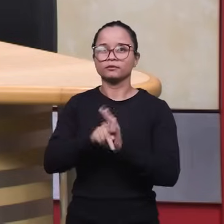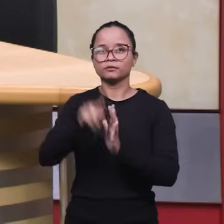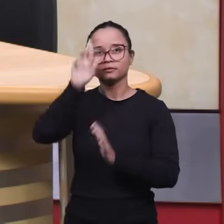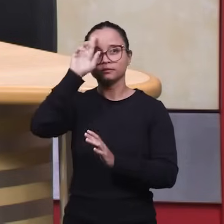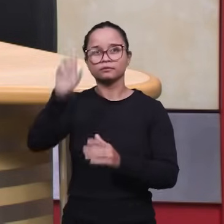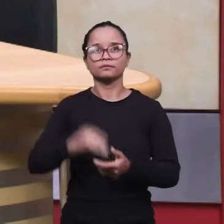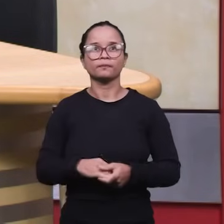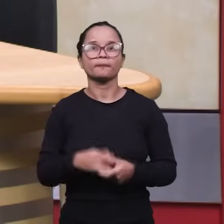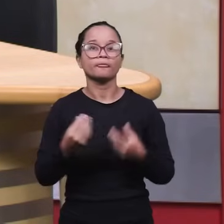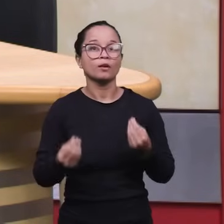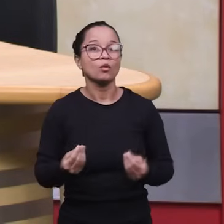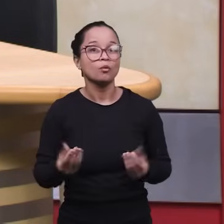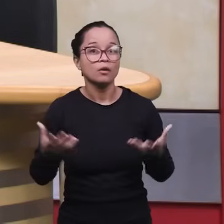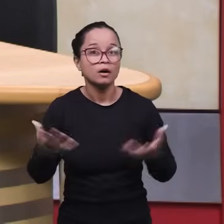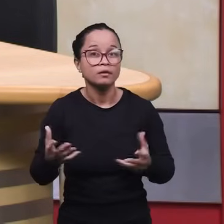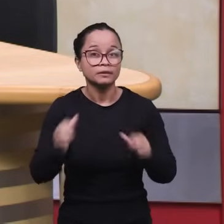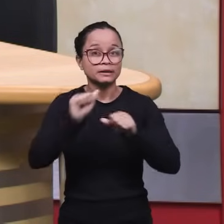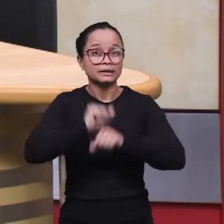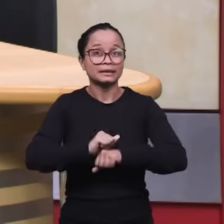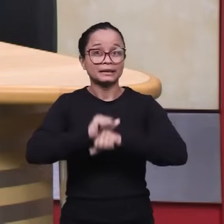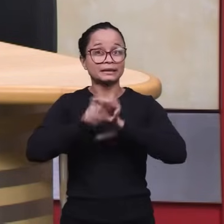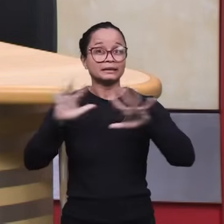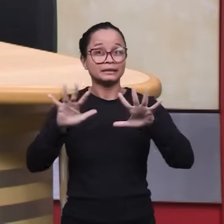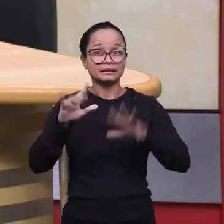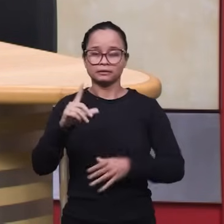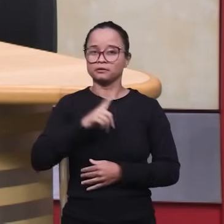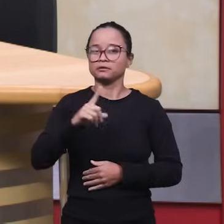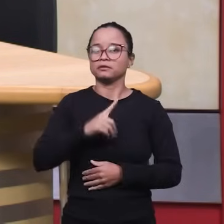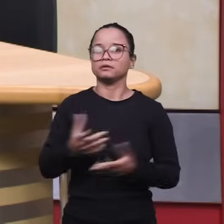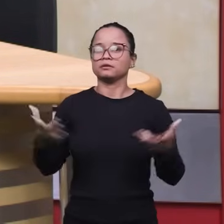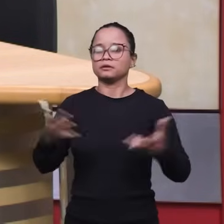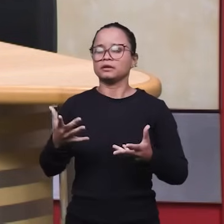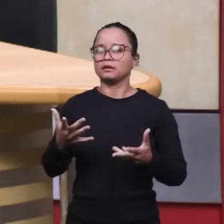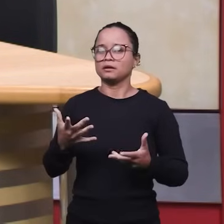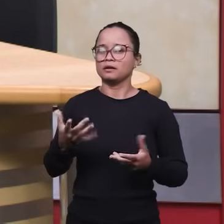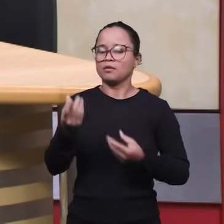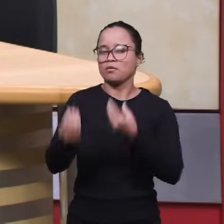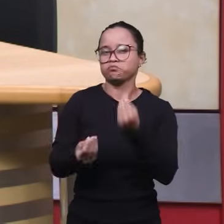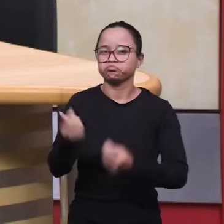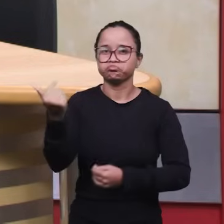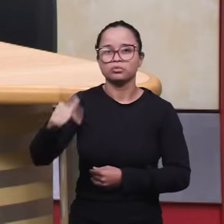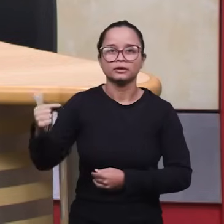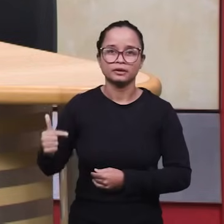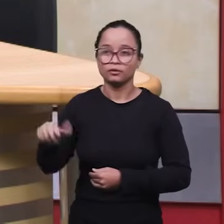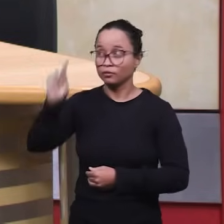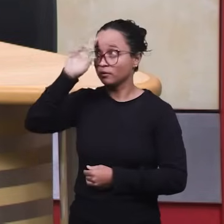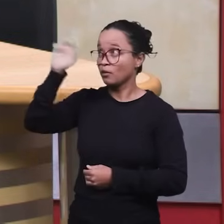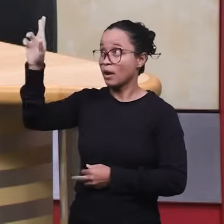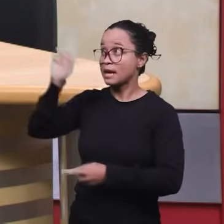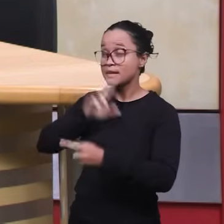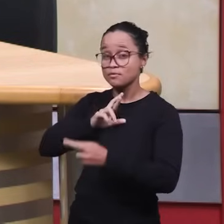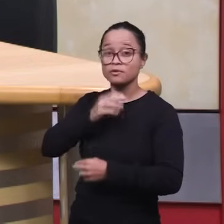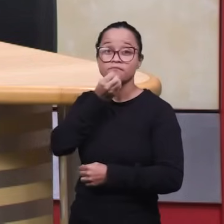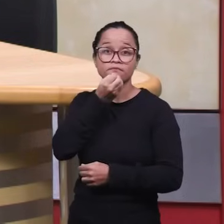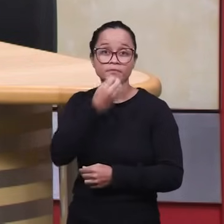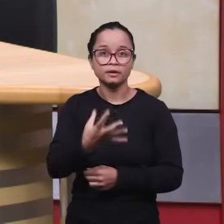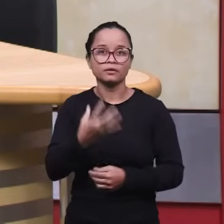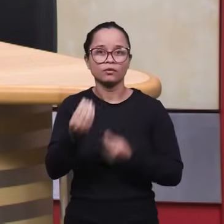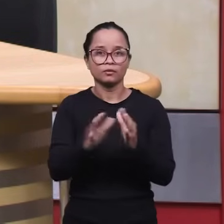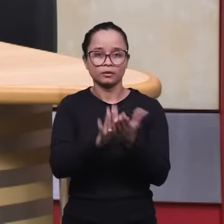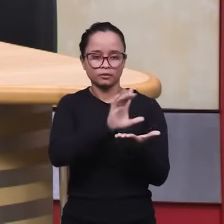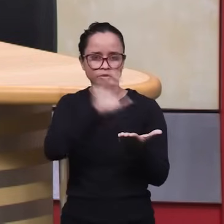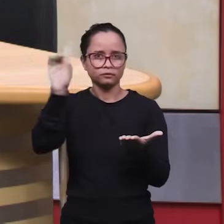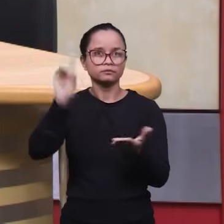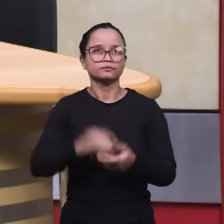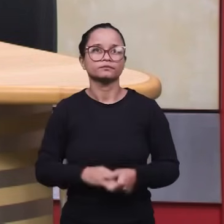negócio, precisão, você não entende, né? Como é que pode ser tão claro assim. Não tem como o Senhor nos responder tão bem como que a